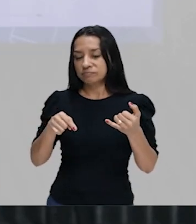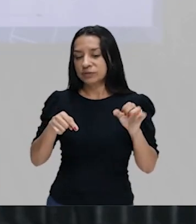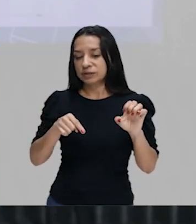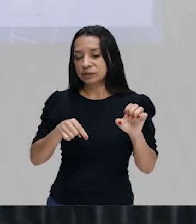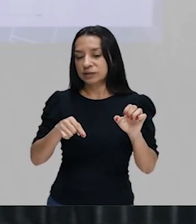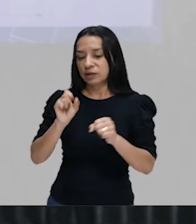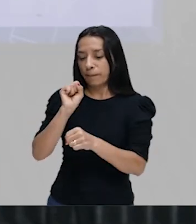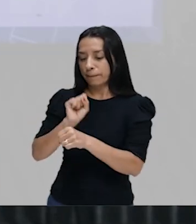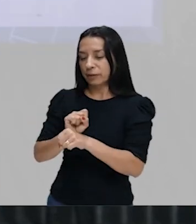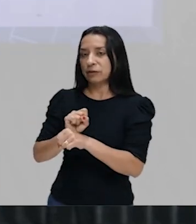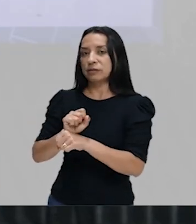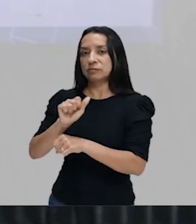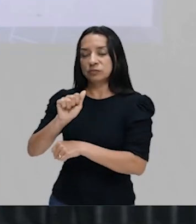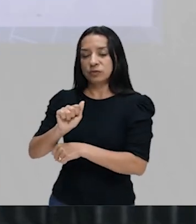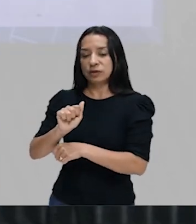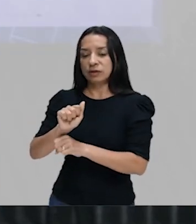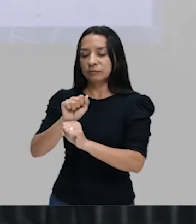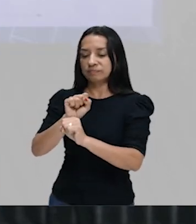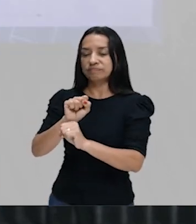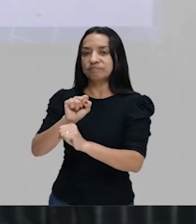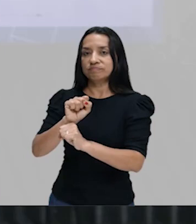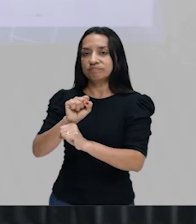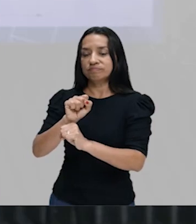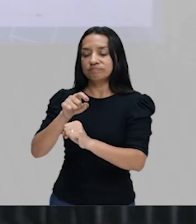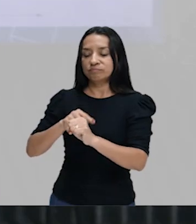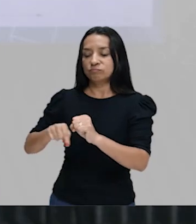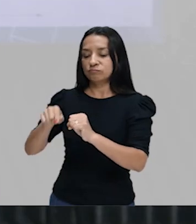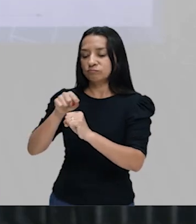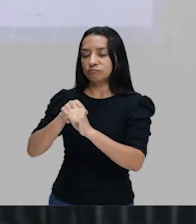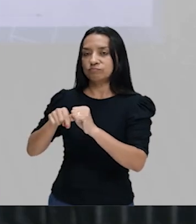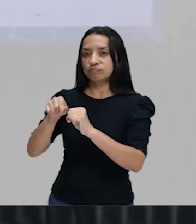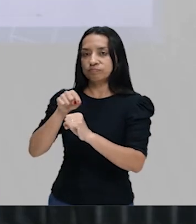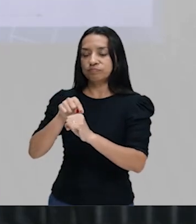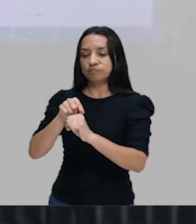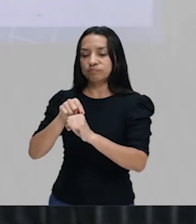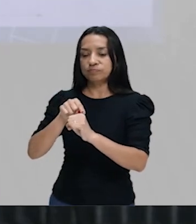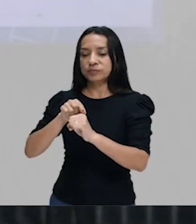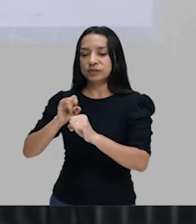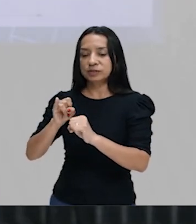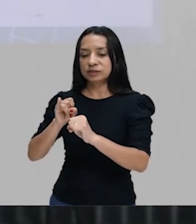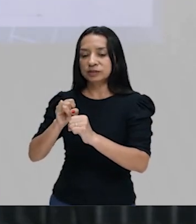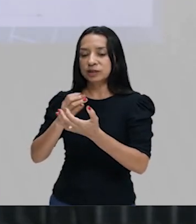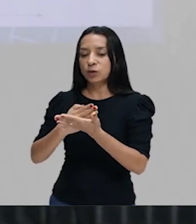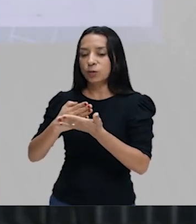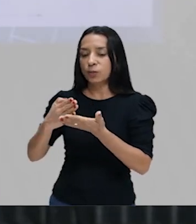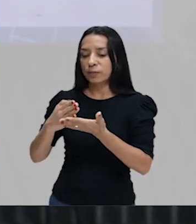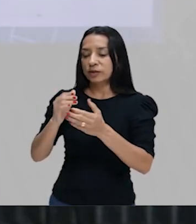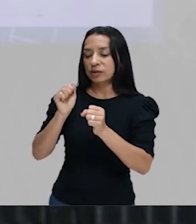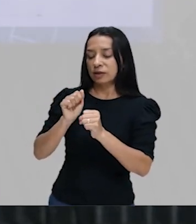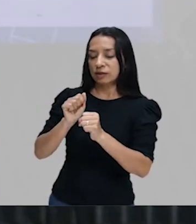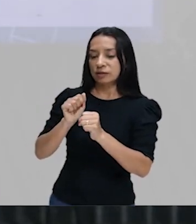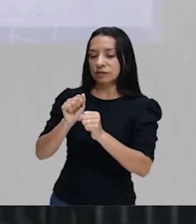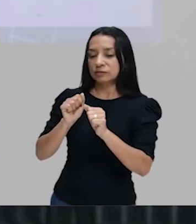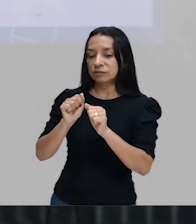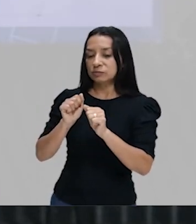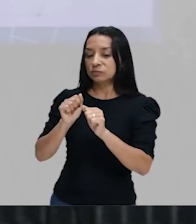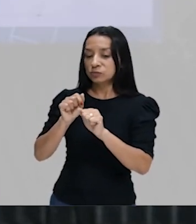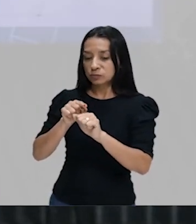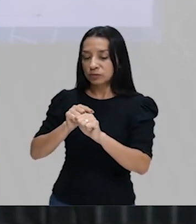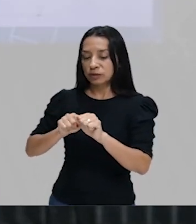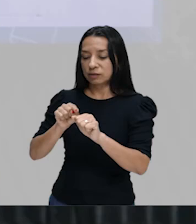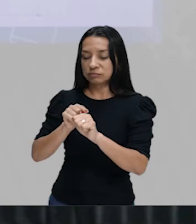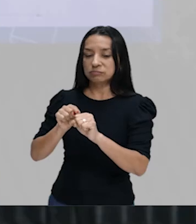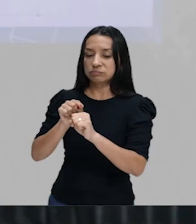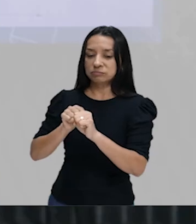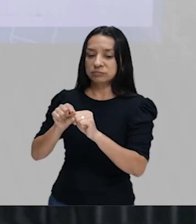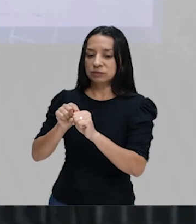A, tá? Então, no A, bolinha fechada. Se por acaso, né, partir do A no sentido mais infinito, nós